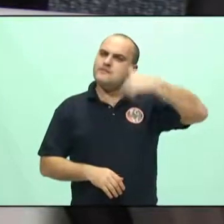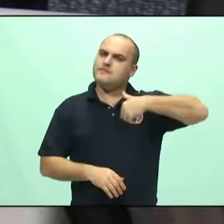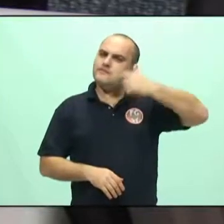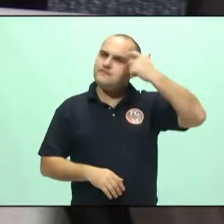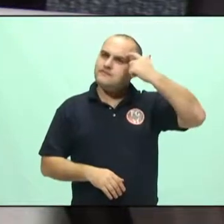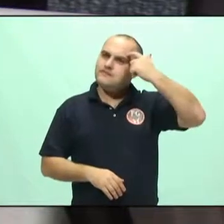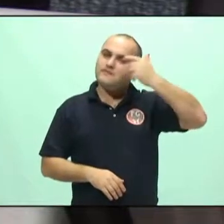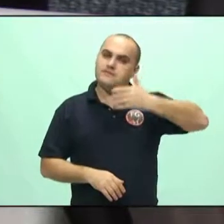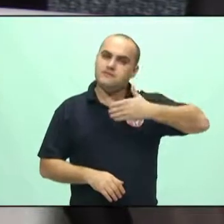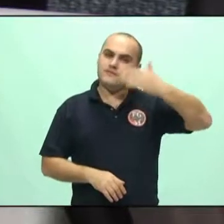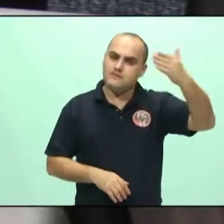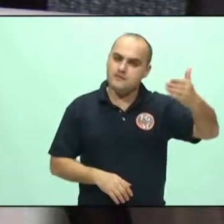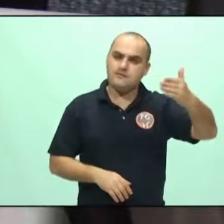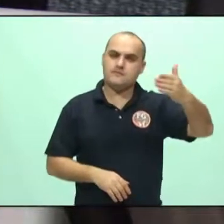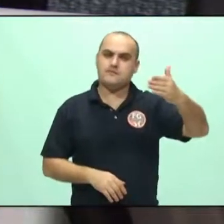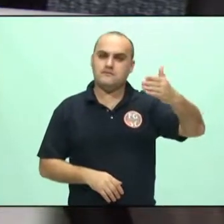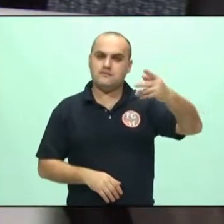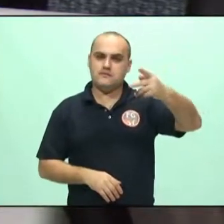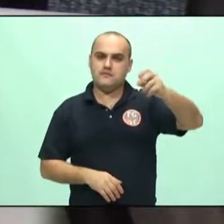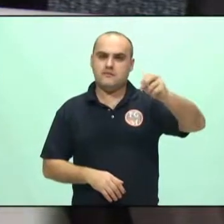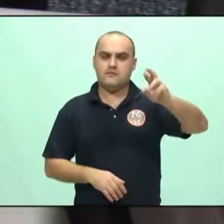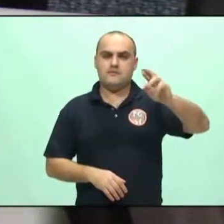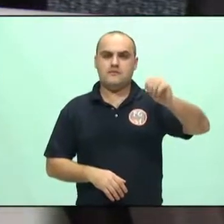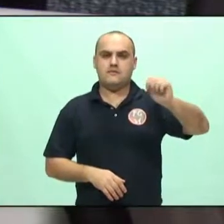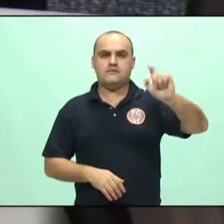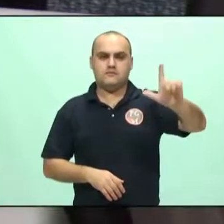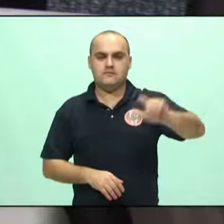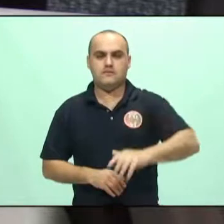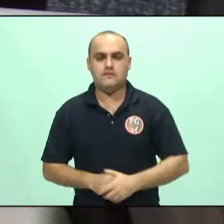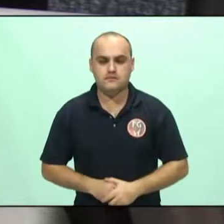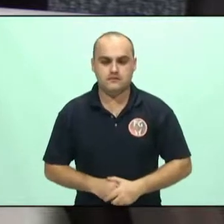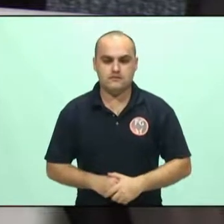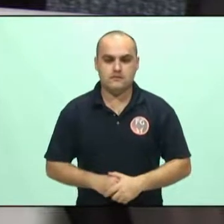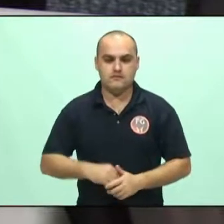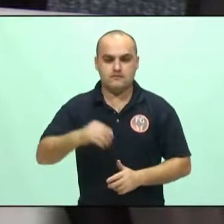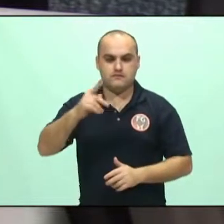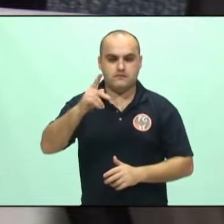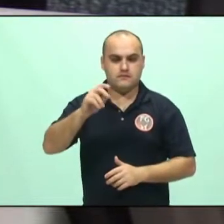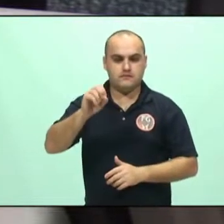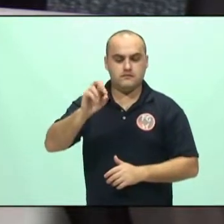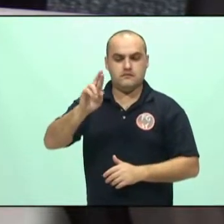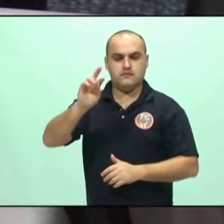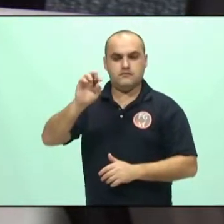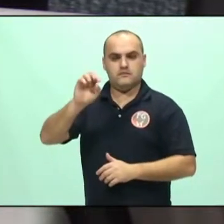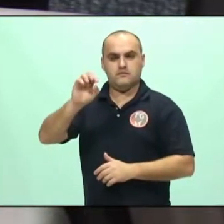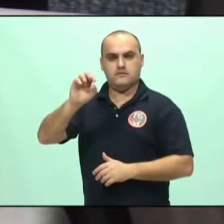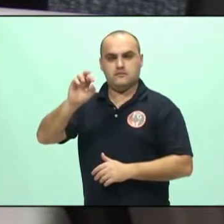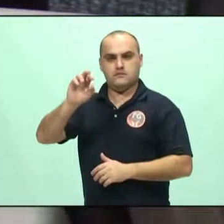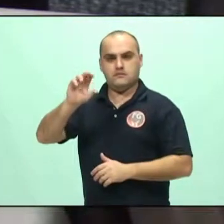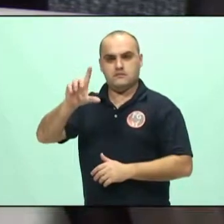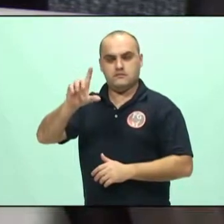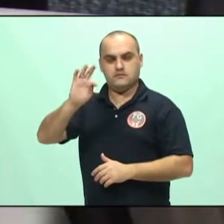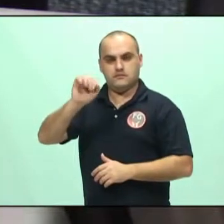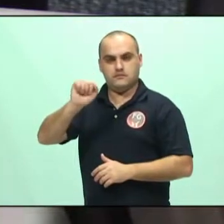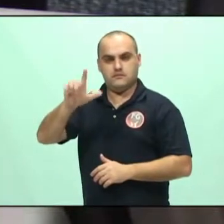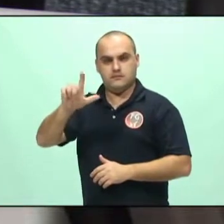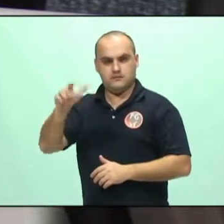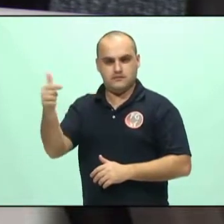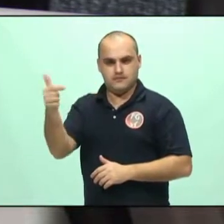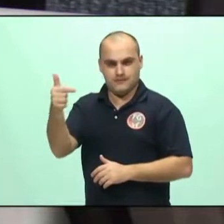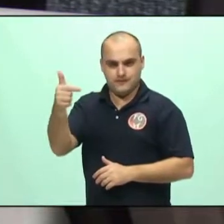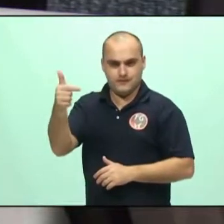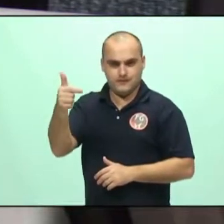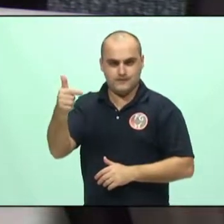e do portal daria para fazer uma ligação do Portal 2 indo ali por trás da rodotaque e chegando na br-101